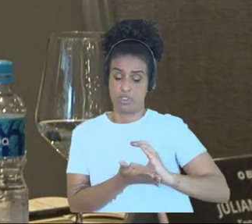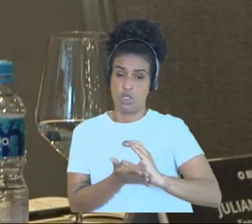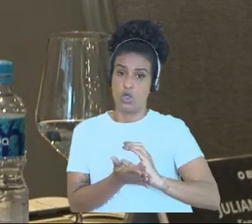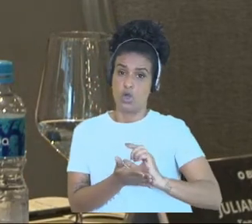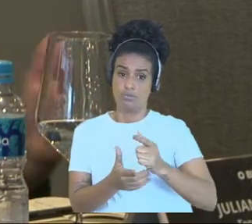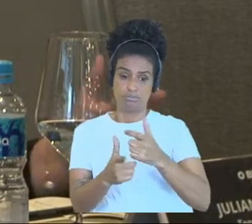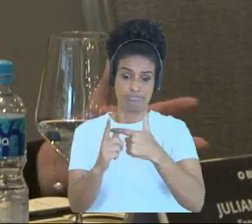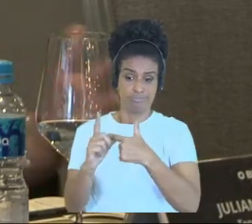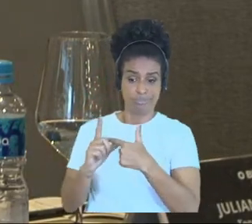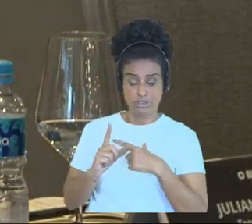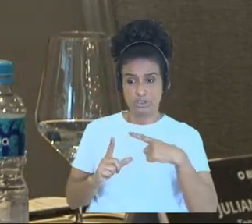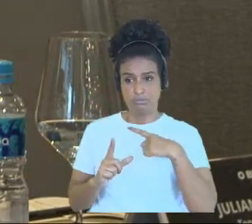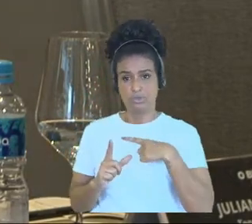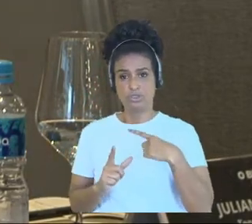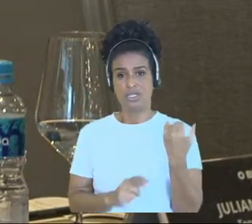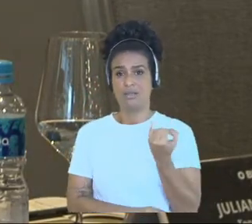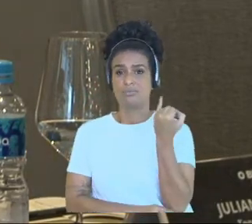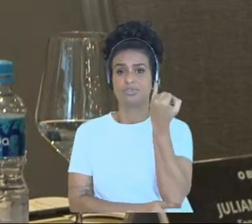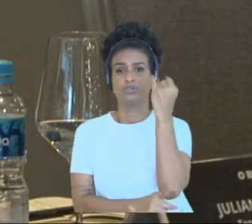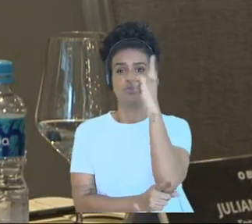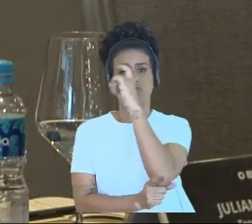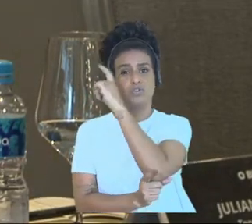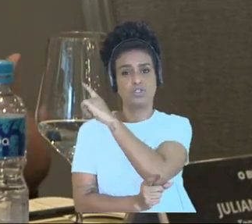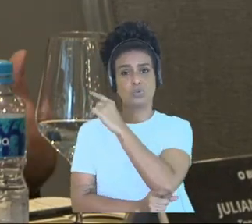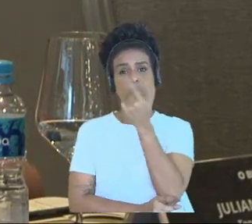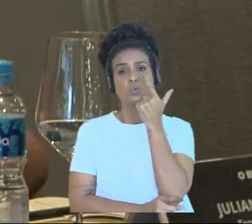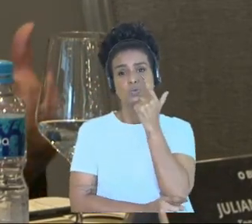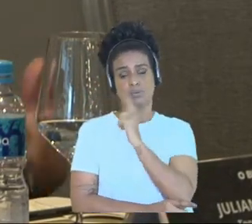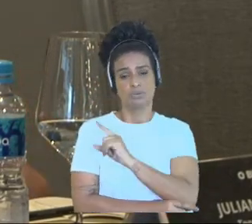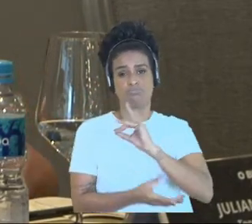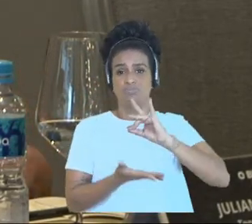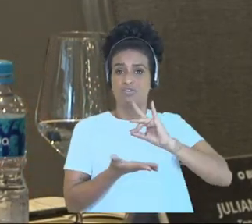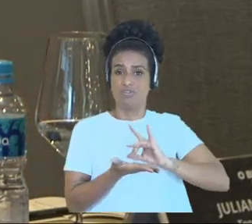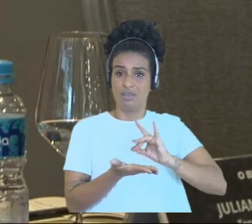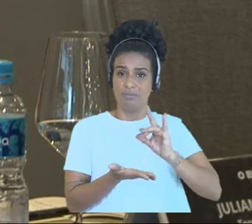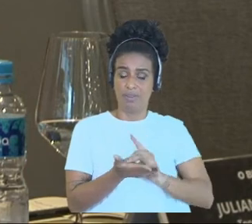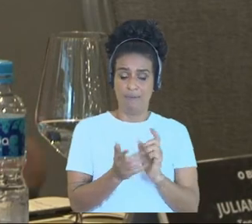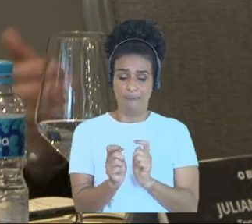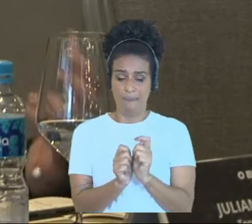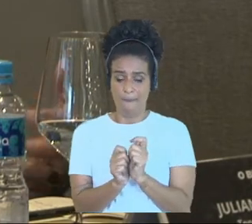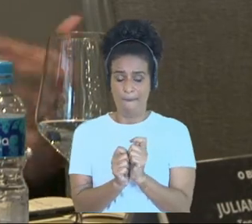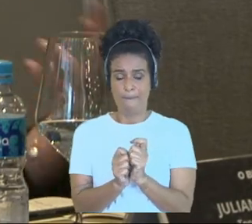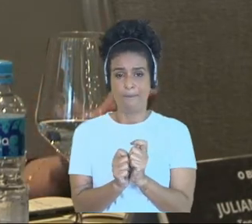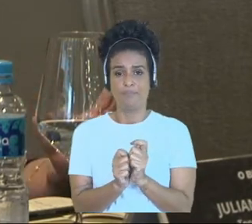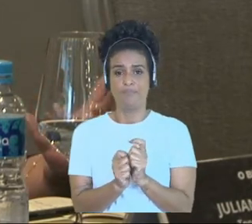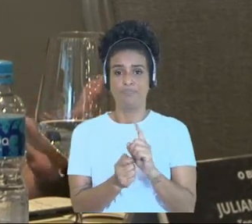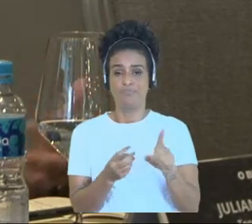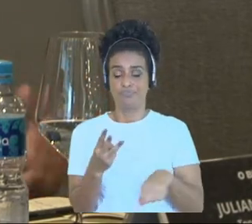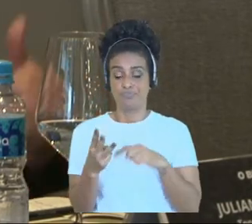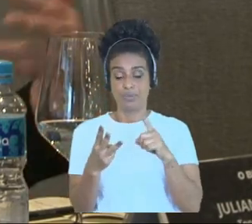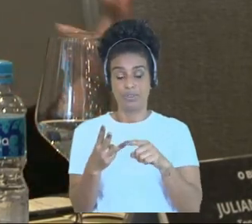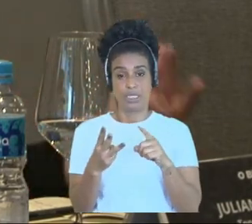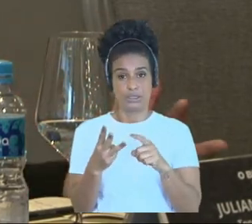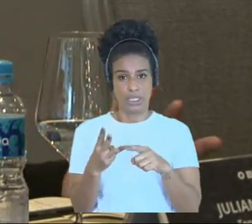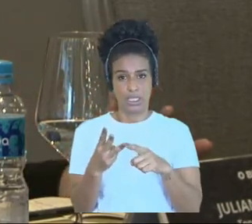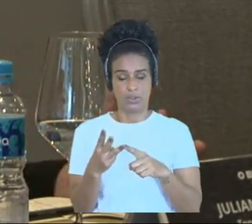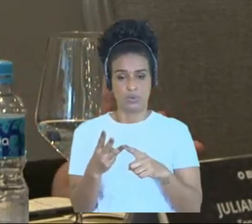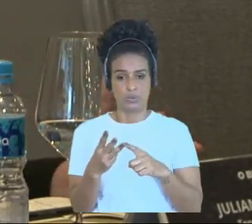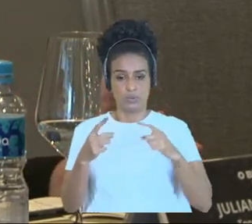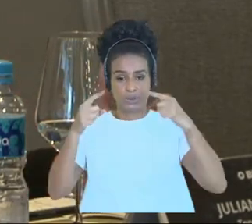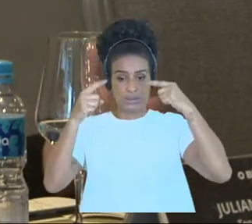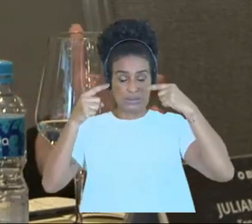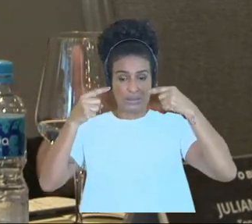despesas contratadas que são extremamente difíceis de a gente conseguir, de fato, acomodar. E aí, por fim, o terceiro grande desafio, depois de a gente